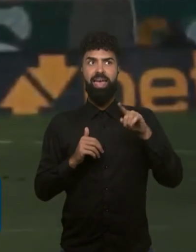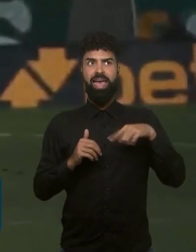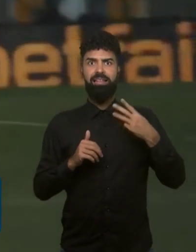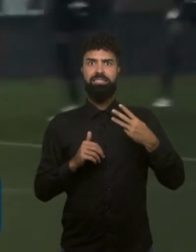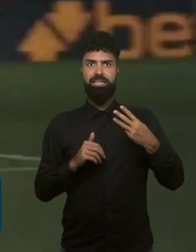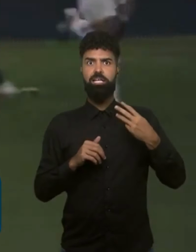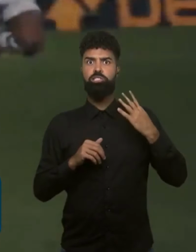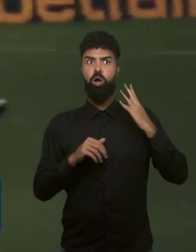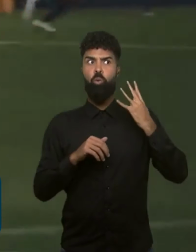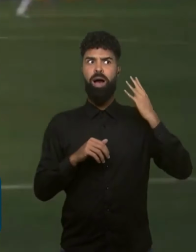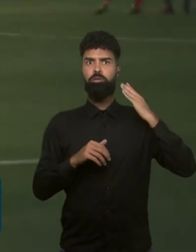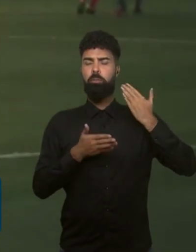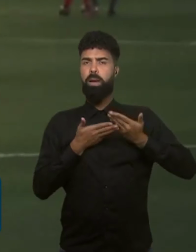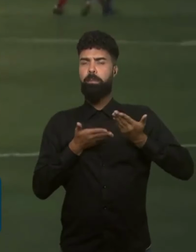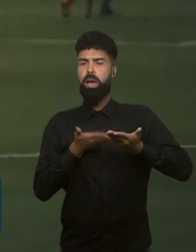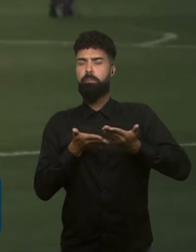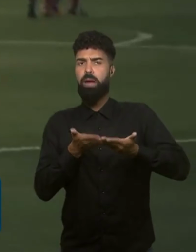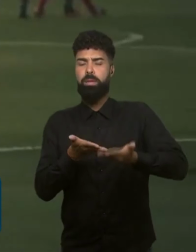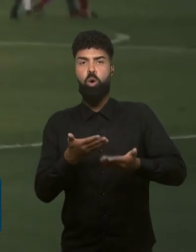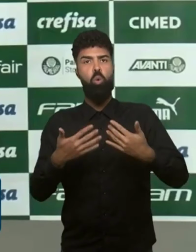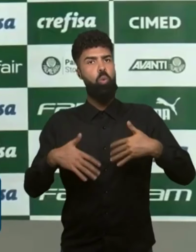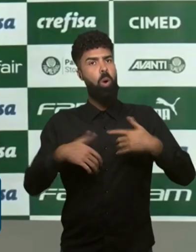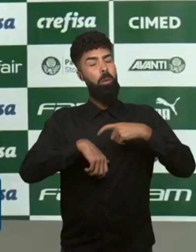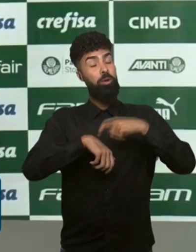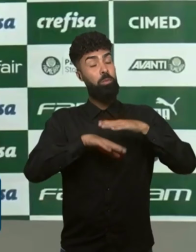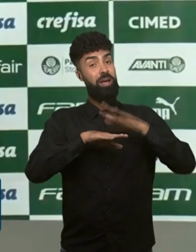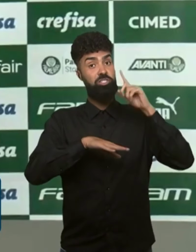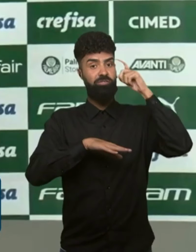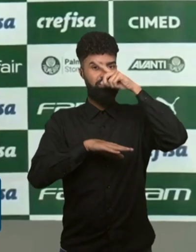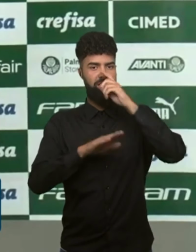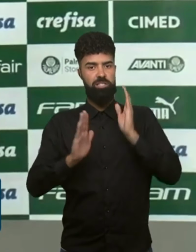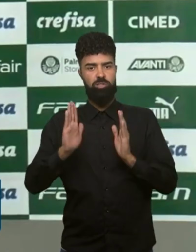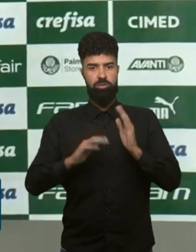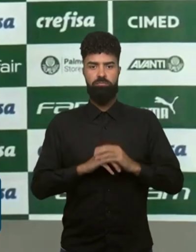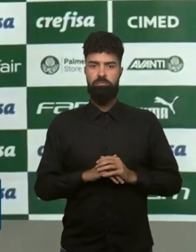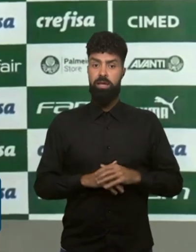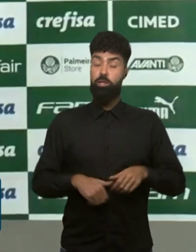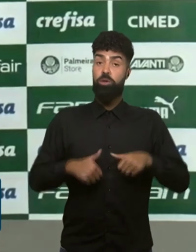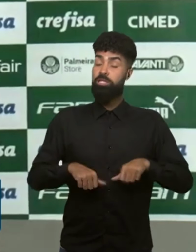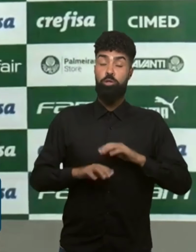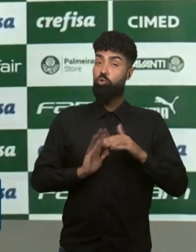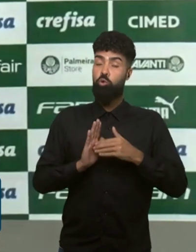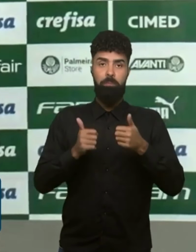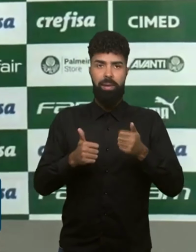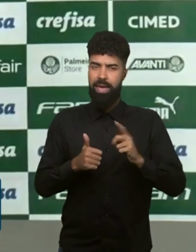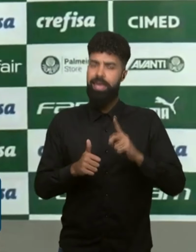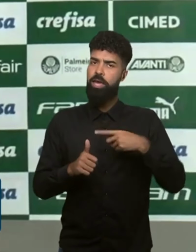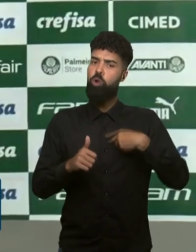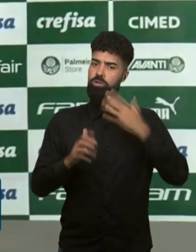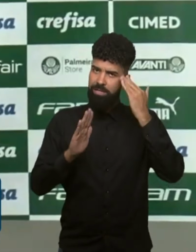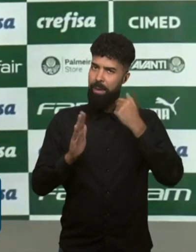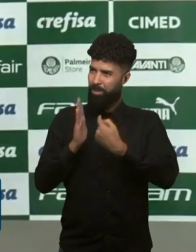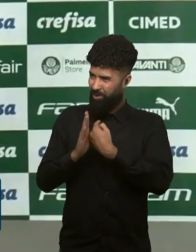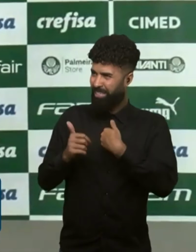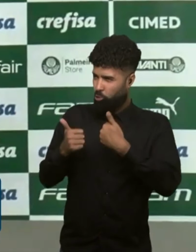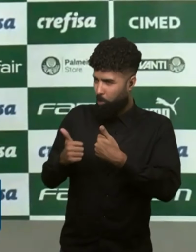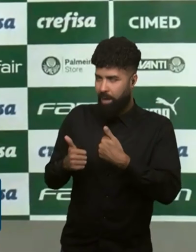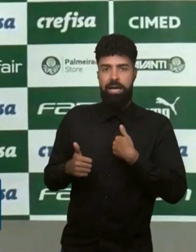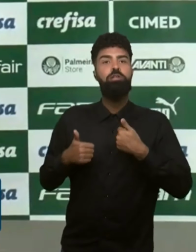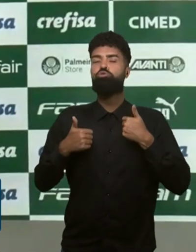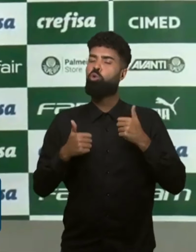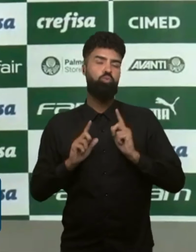consecutivas, o momento mais difícil da temporada. Não está tudo bem, não. Tenho que confessar isso. Está tudo bem, não. Mas não está tudo